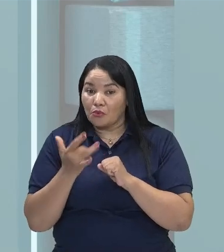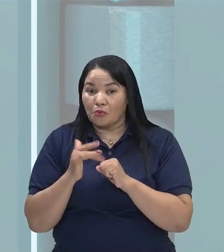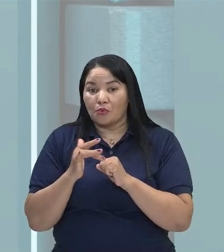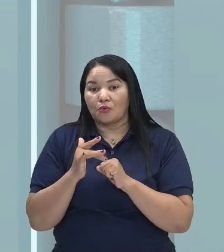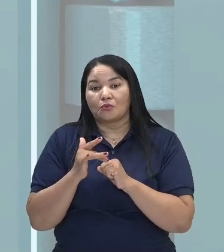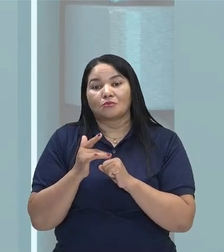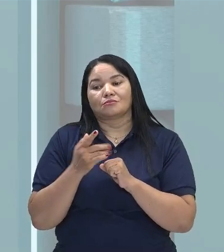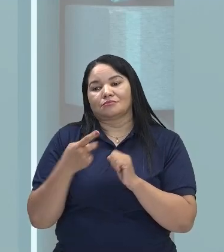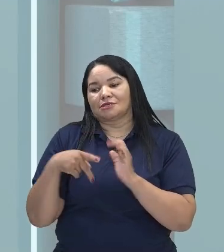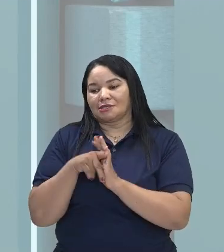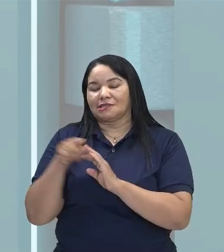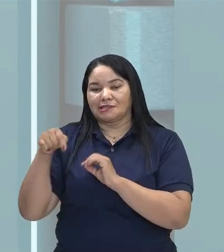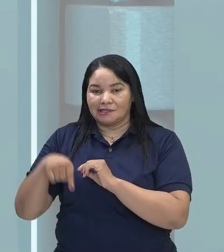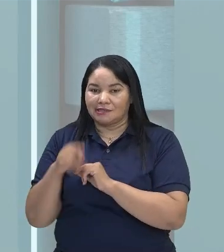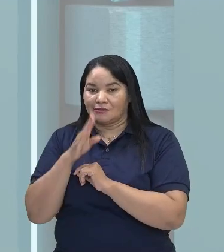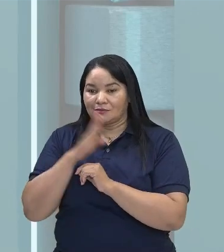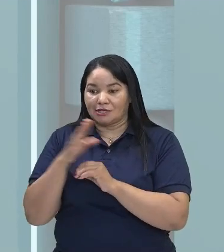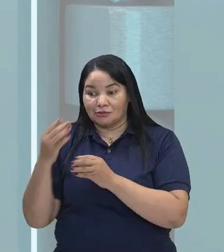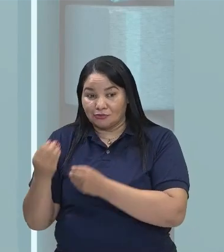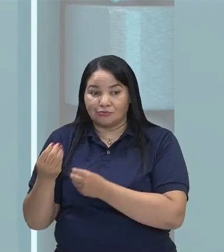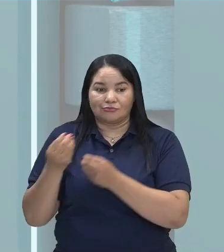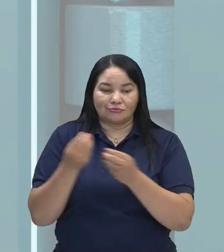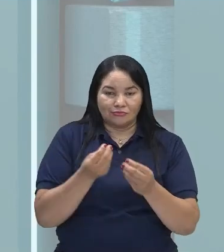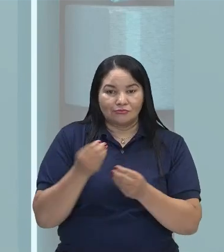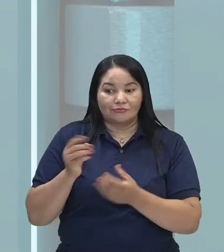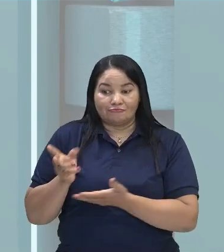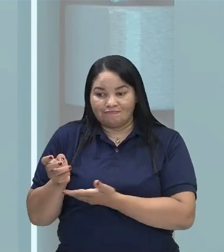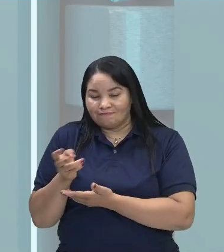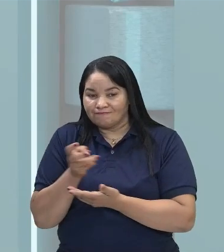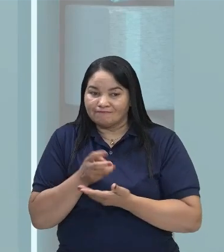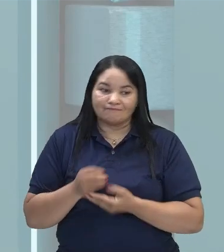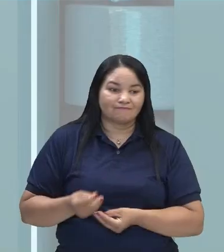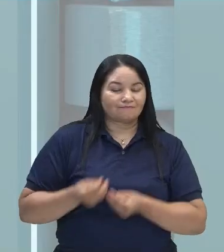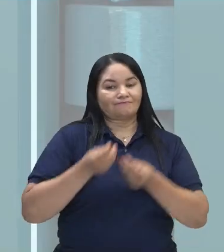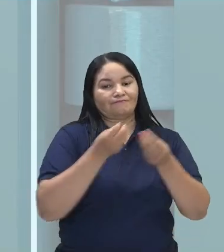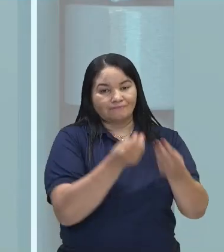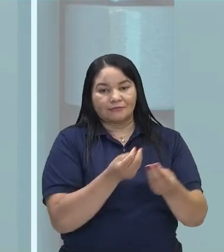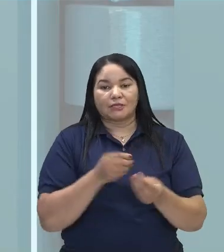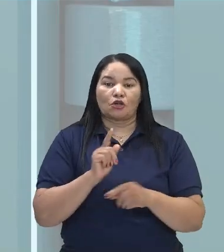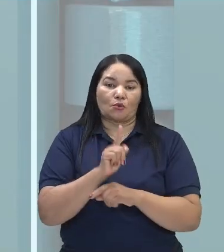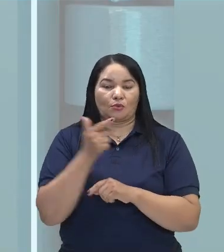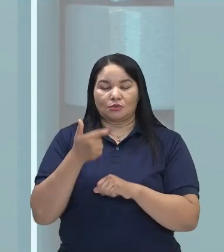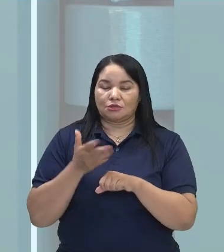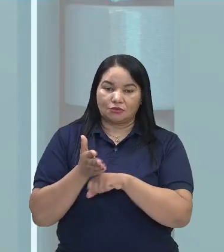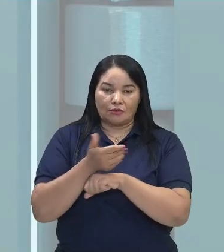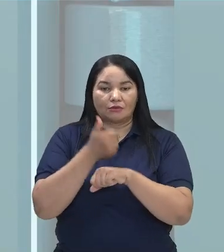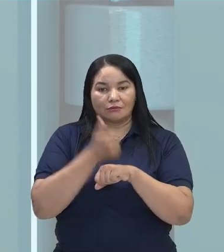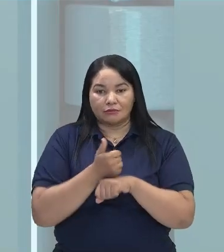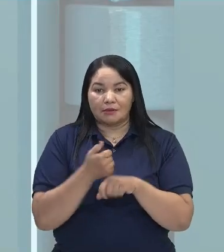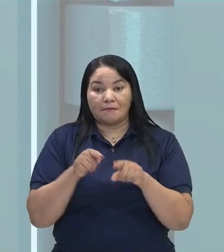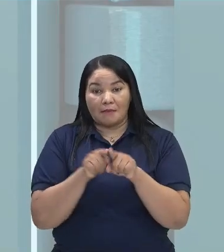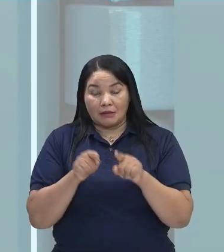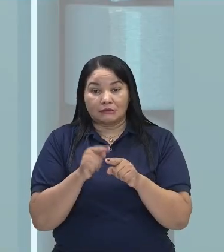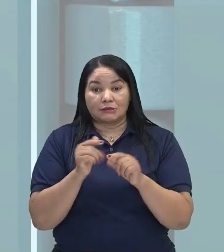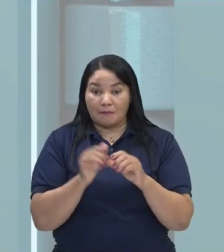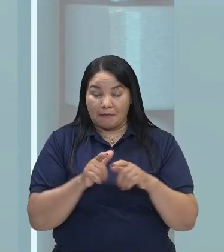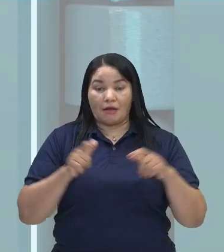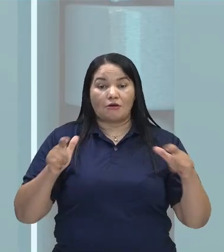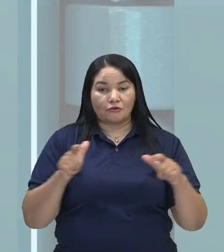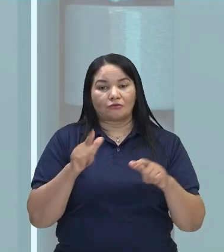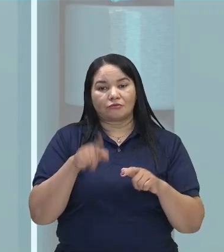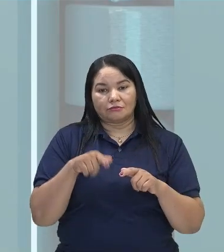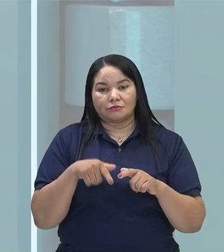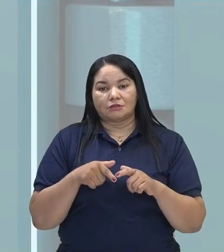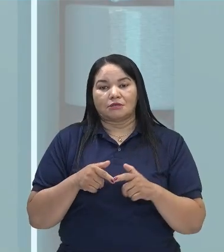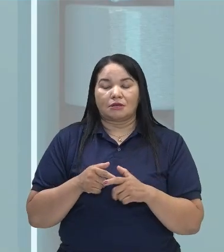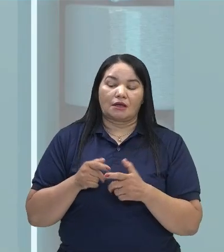da terra, do Brasil, que era mandado para lá, e de outras colônias também. Mas a maior e mais explorada era a